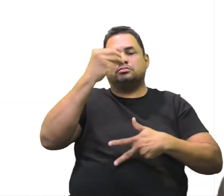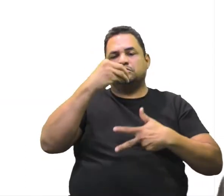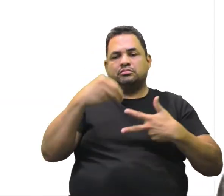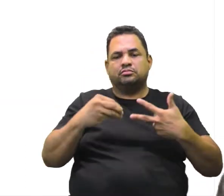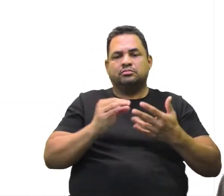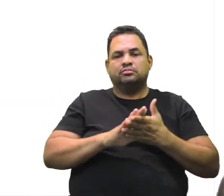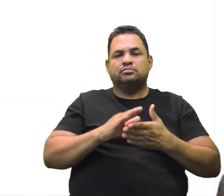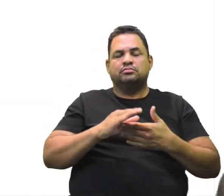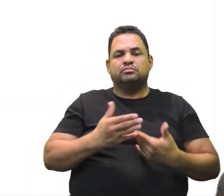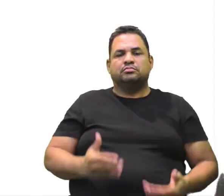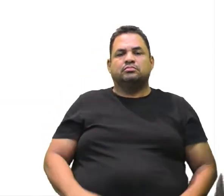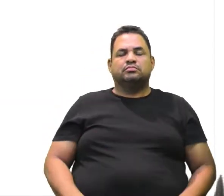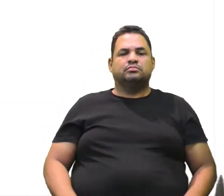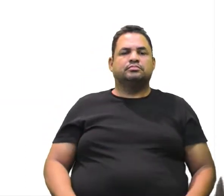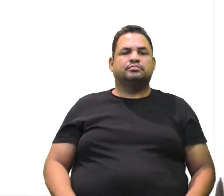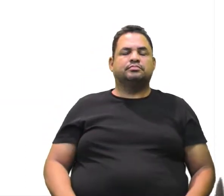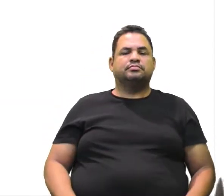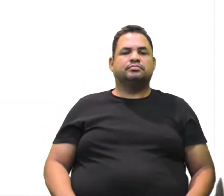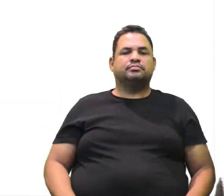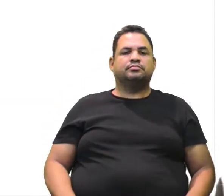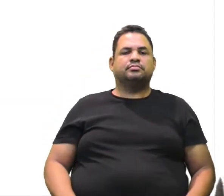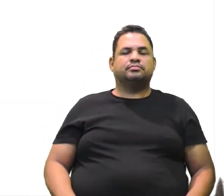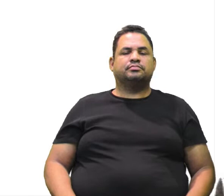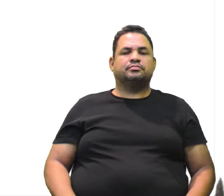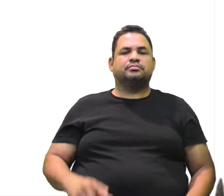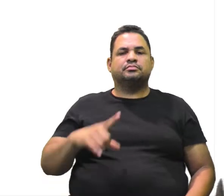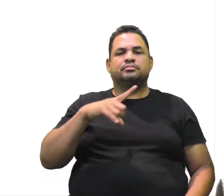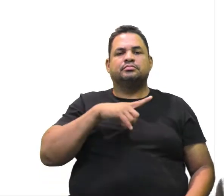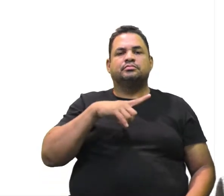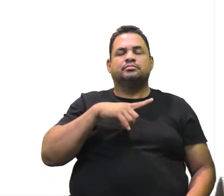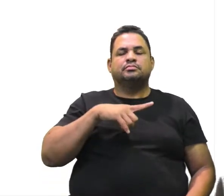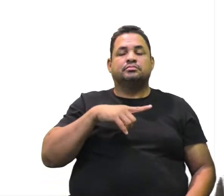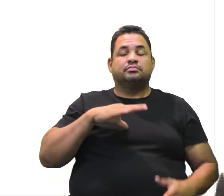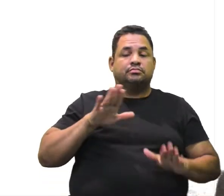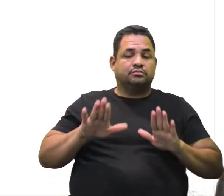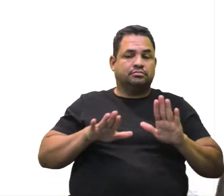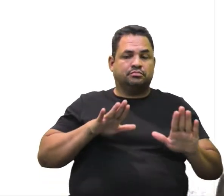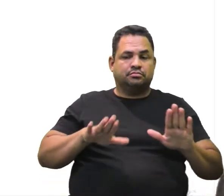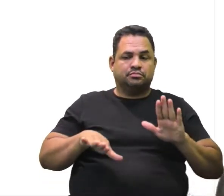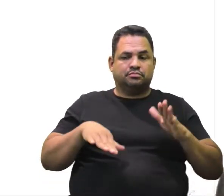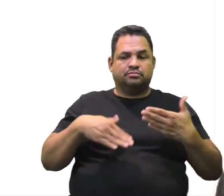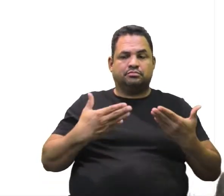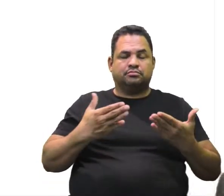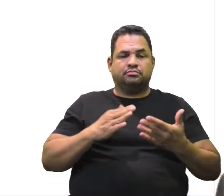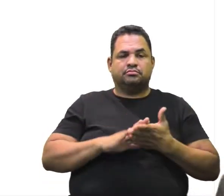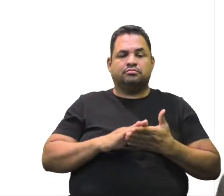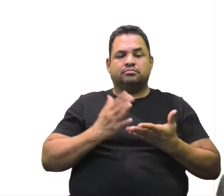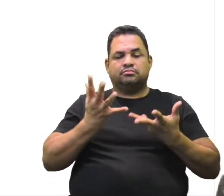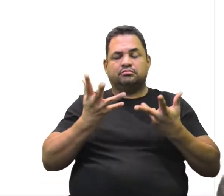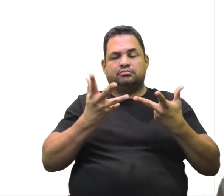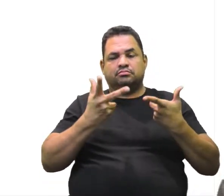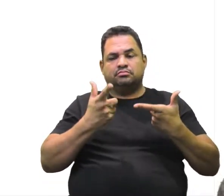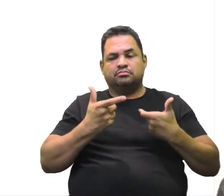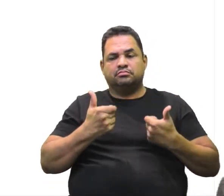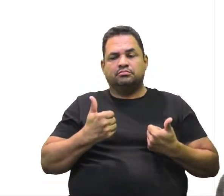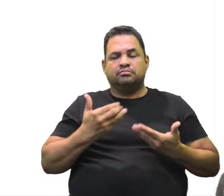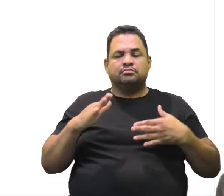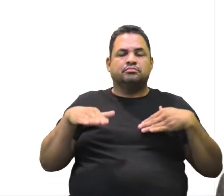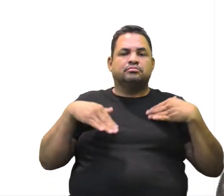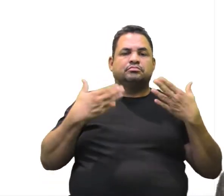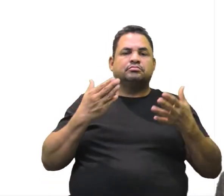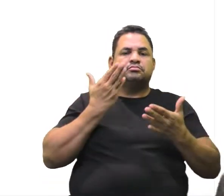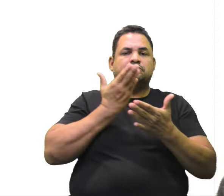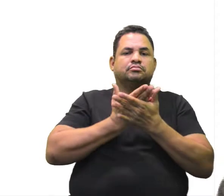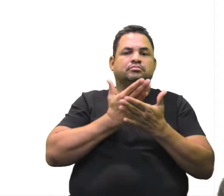beleza? E aí você também, dependendo da sua habilidade, digamos assim, quando